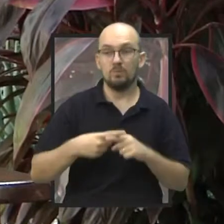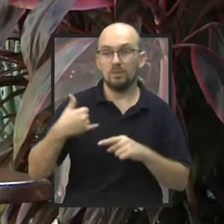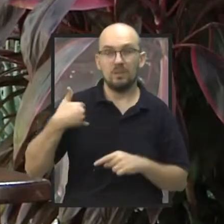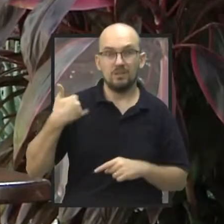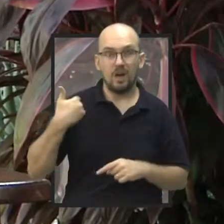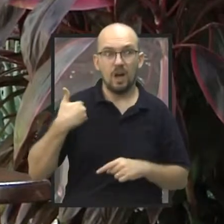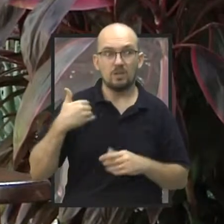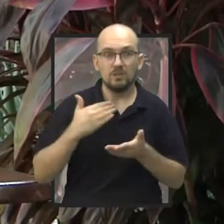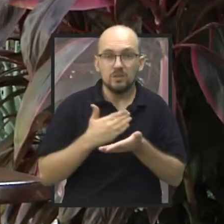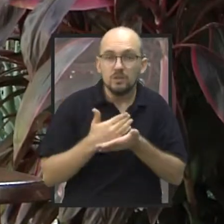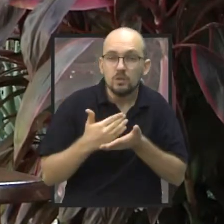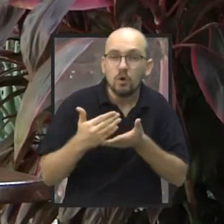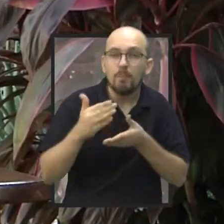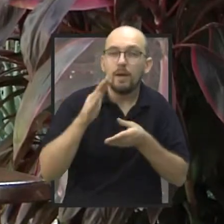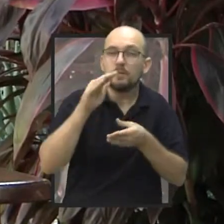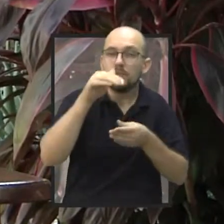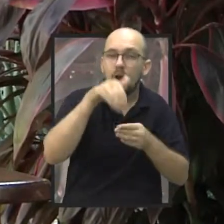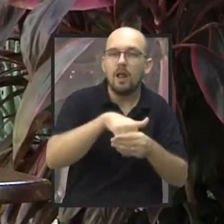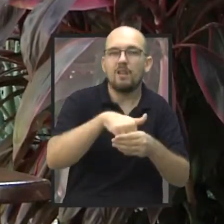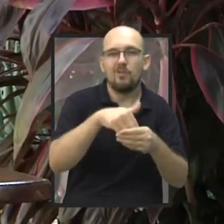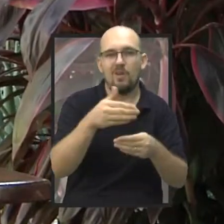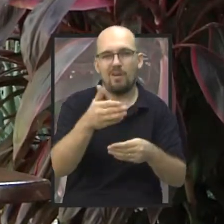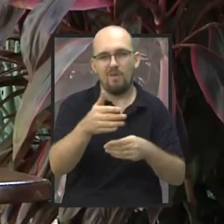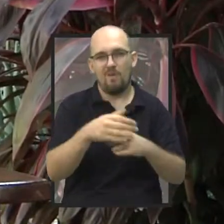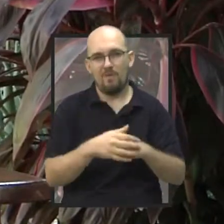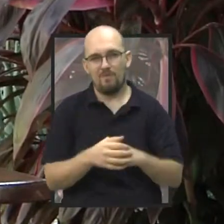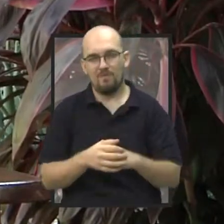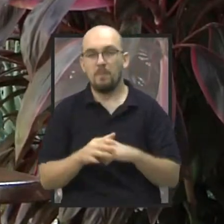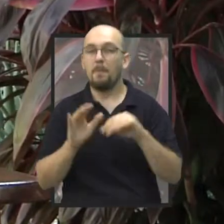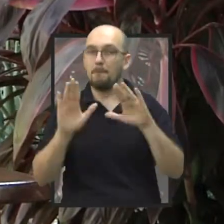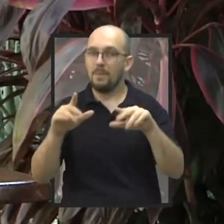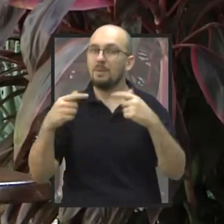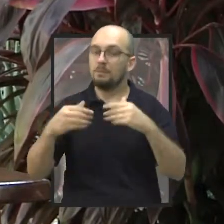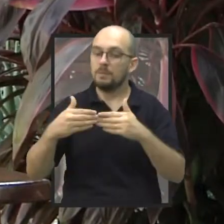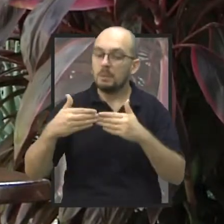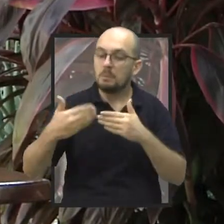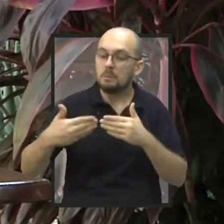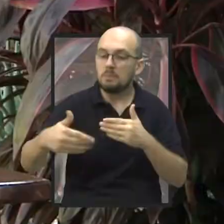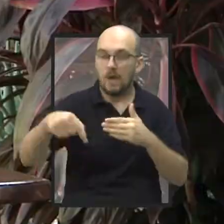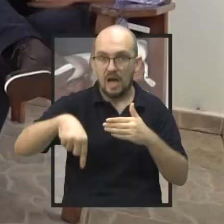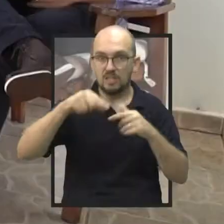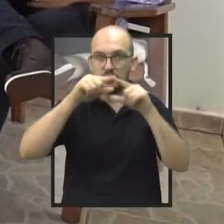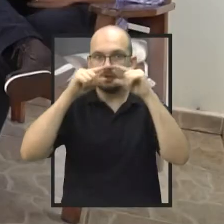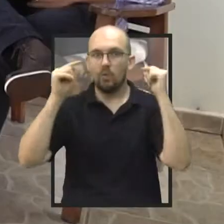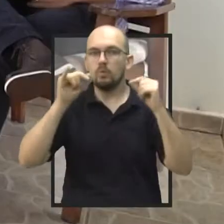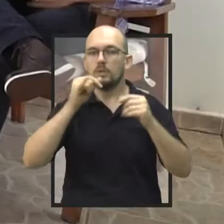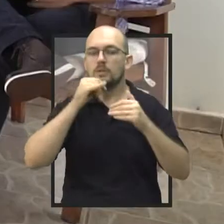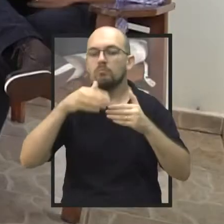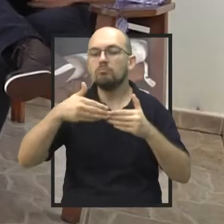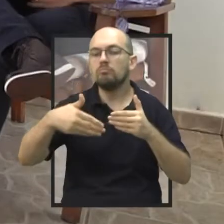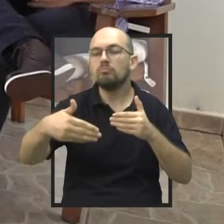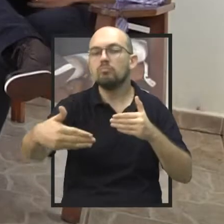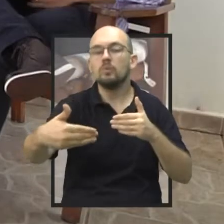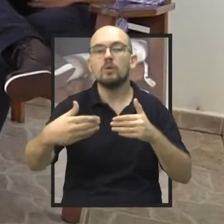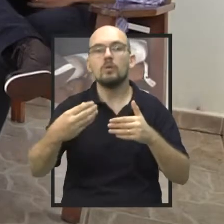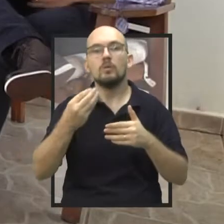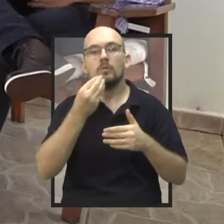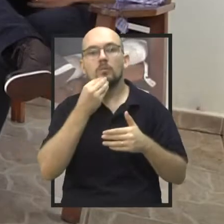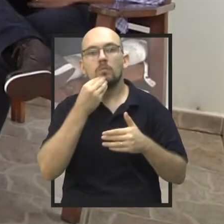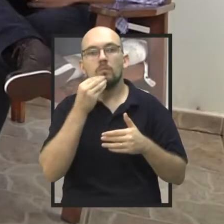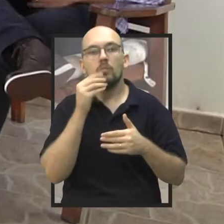idade eleitoral. Mas é necessário que haja daqui para frente, em Jaú, o privilégio de ter